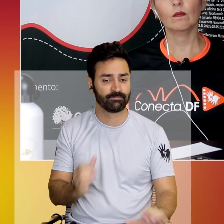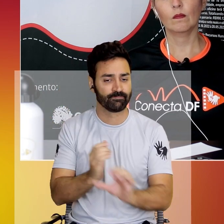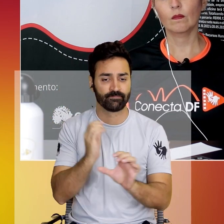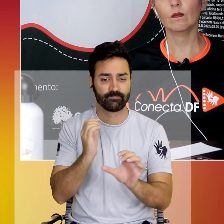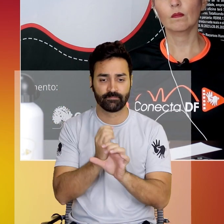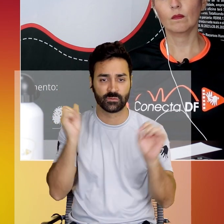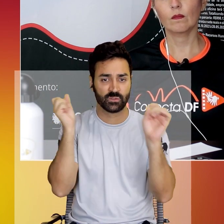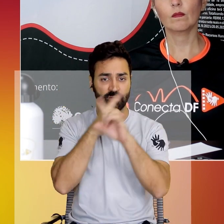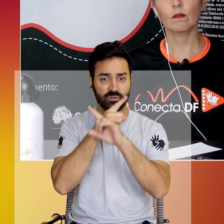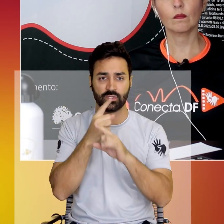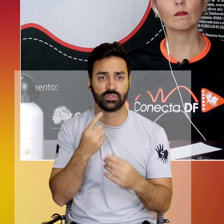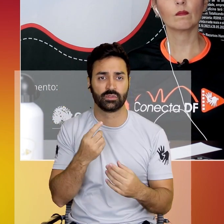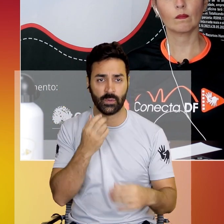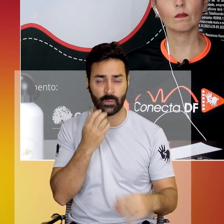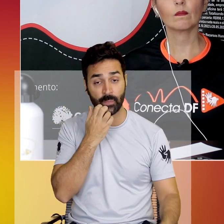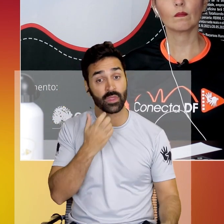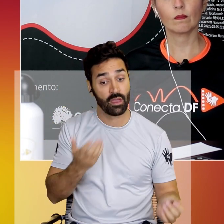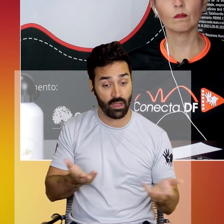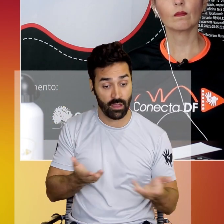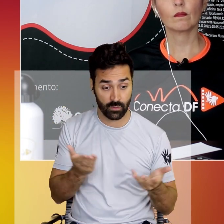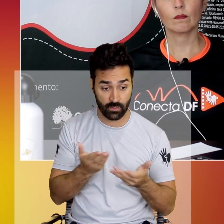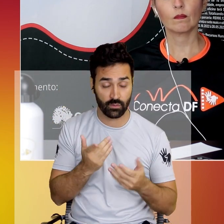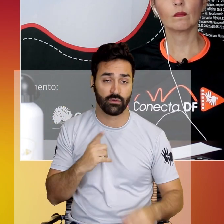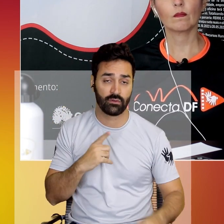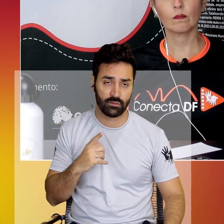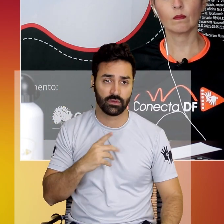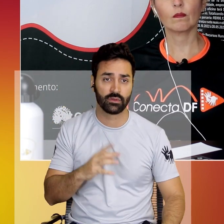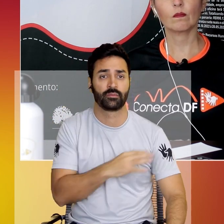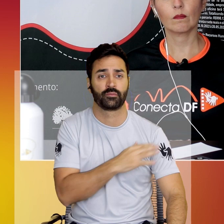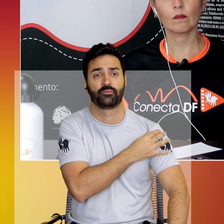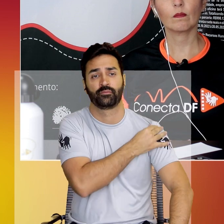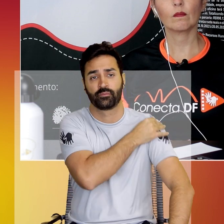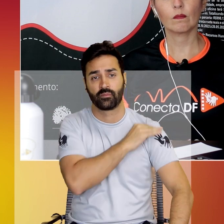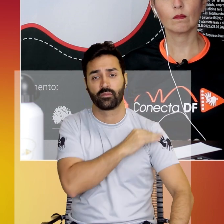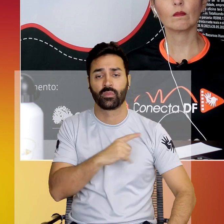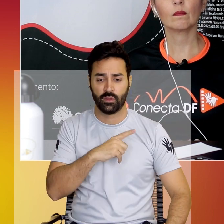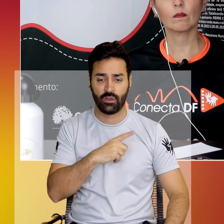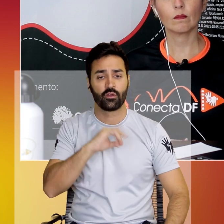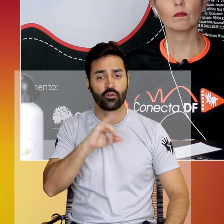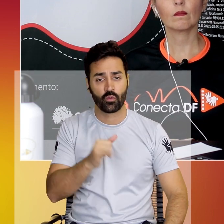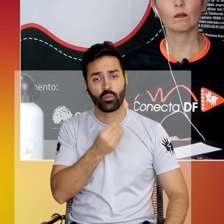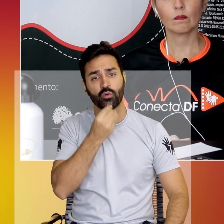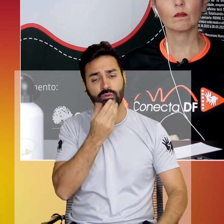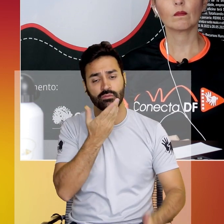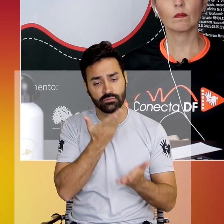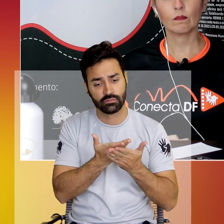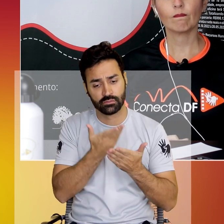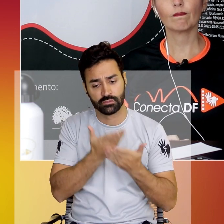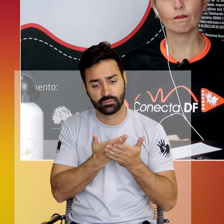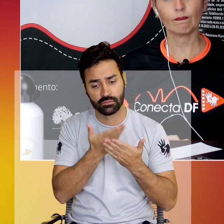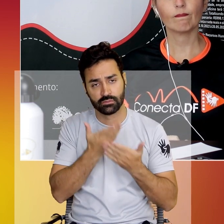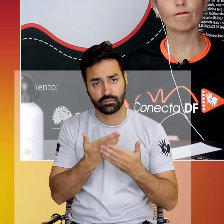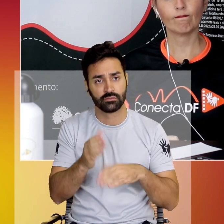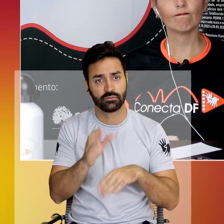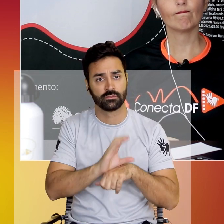até porque agora que está todo mundo, né, assim, tendo essa oportunidade de fazer realmente, de ter